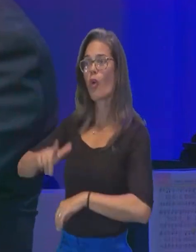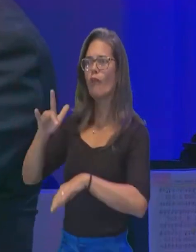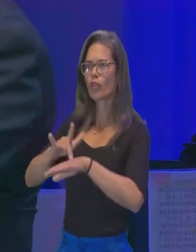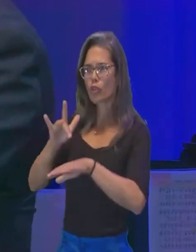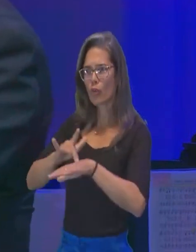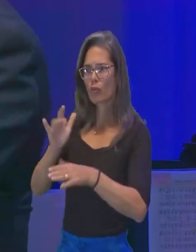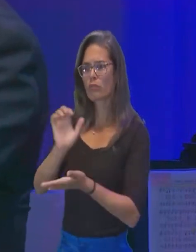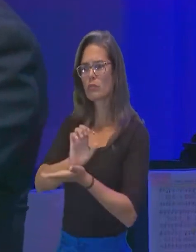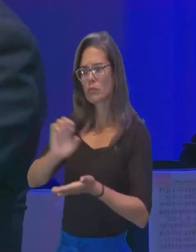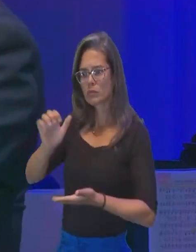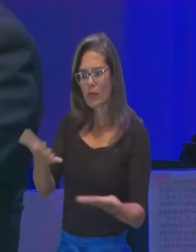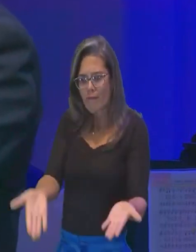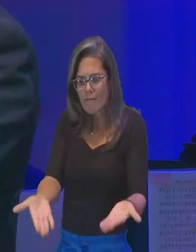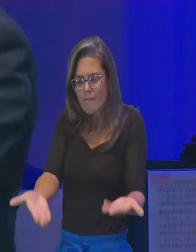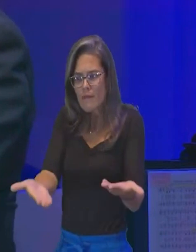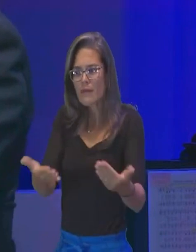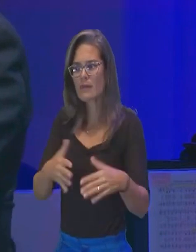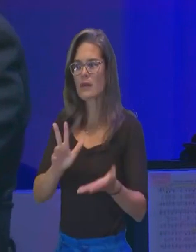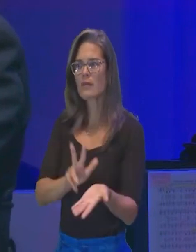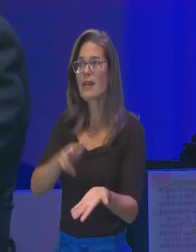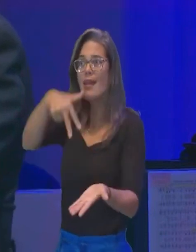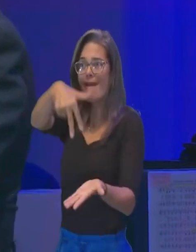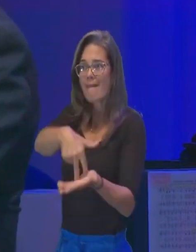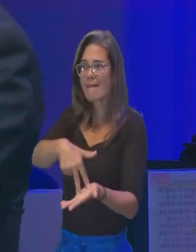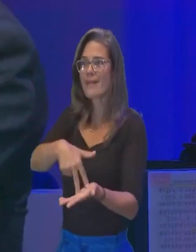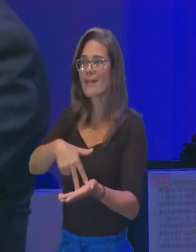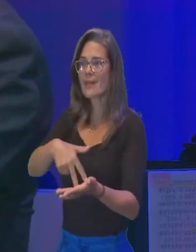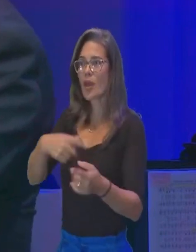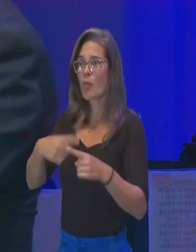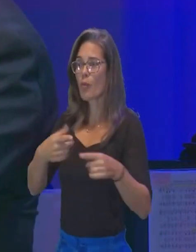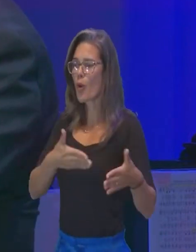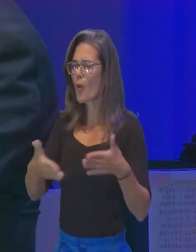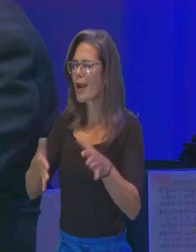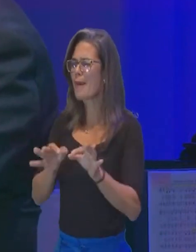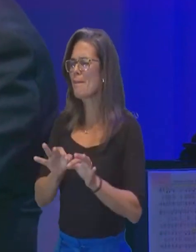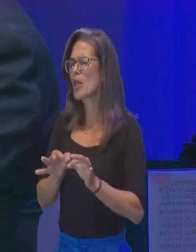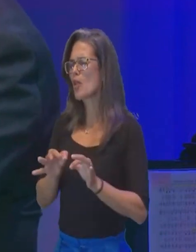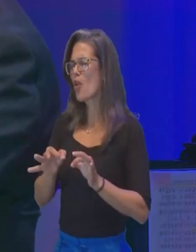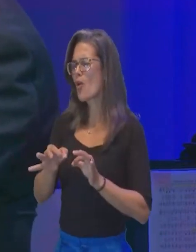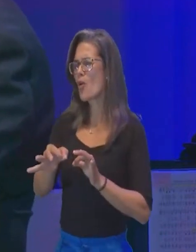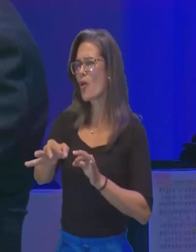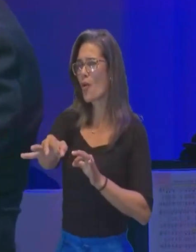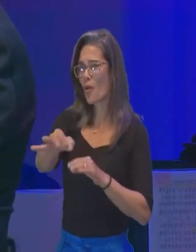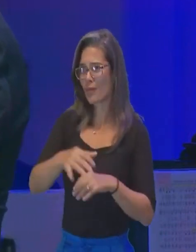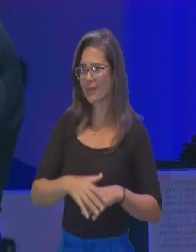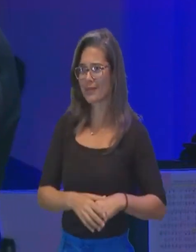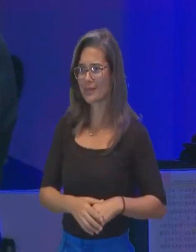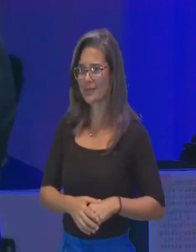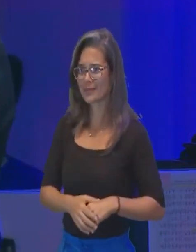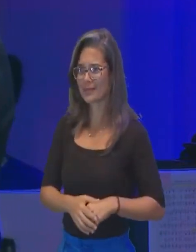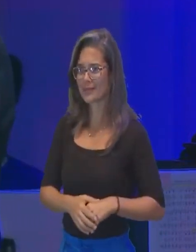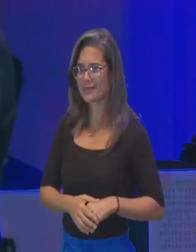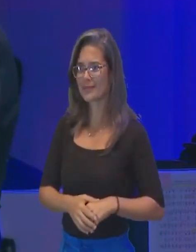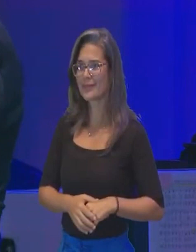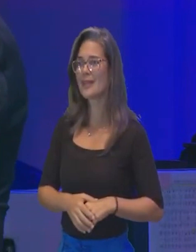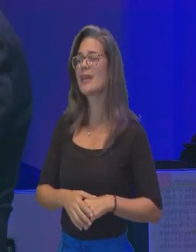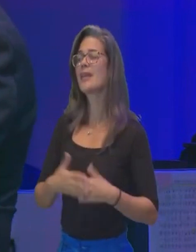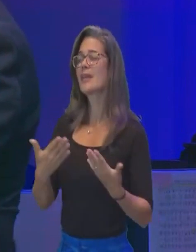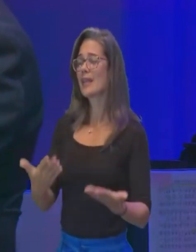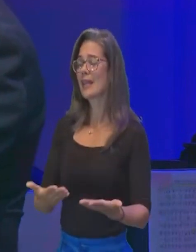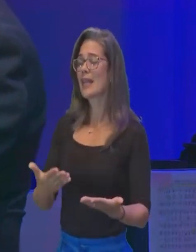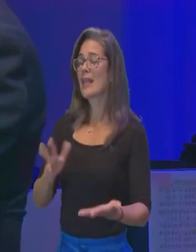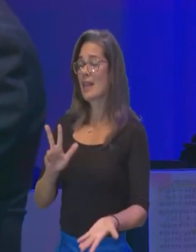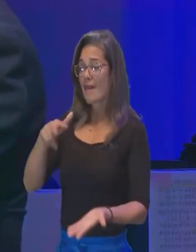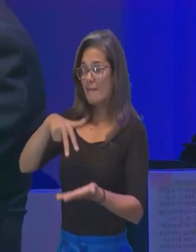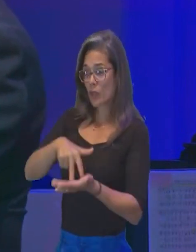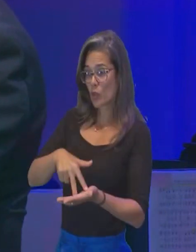disse: levanta-te e come, porque o caminho te será sobremodo longo. Levantou-se, pois comeu e bebeu, e com a